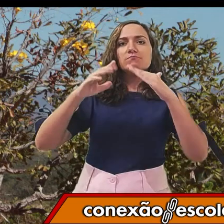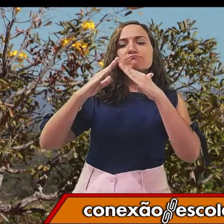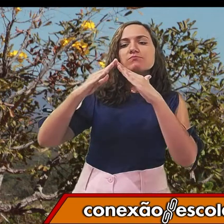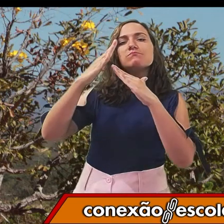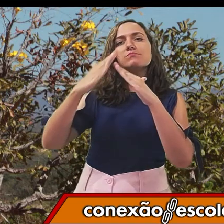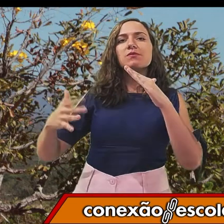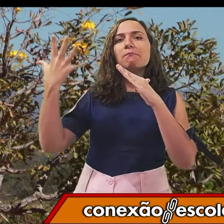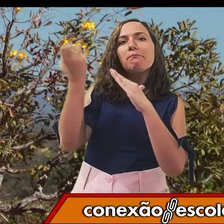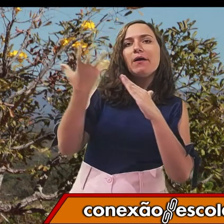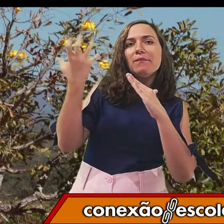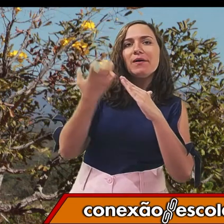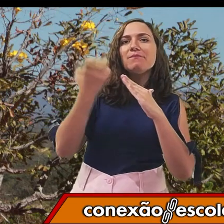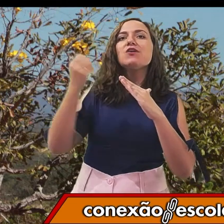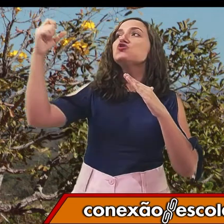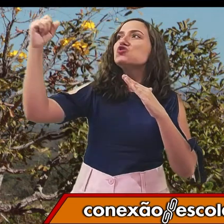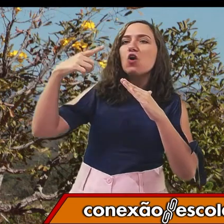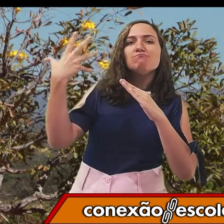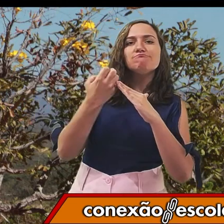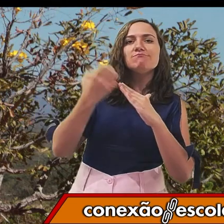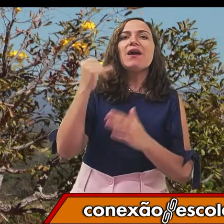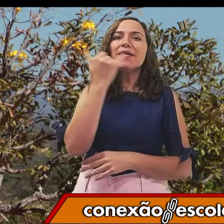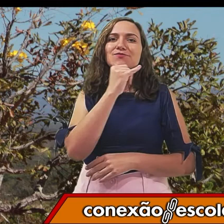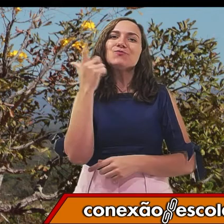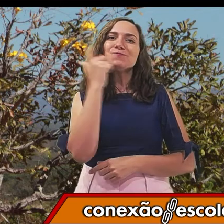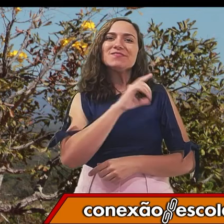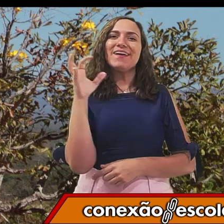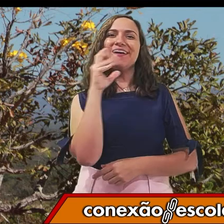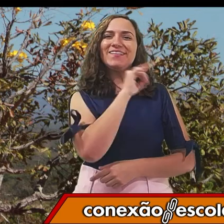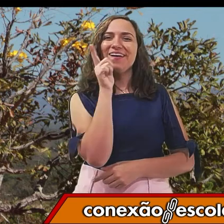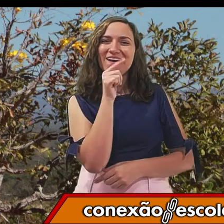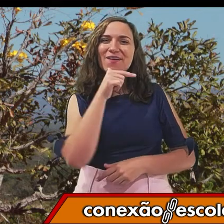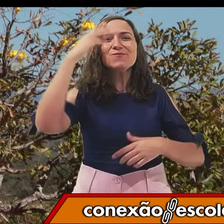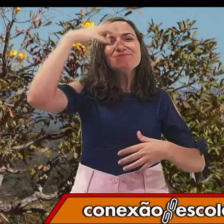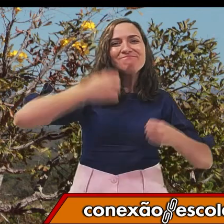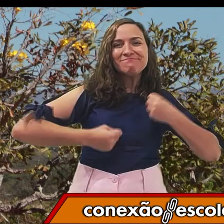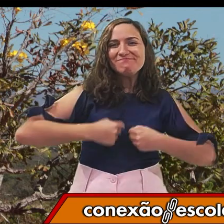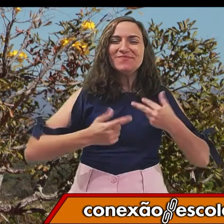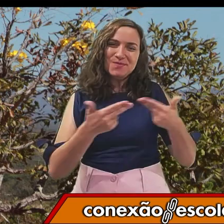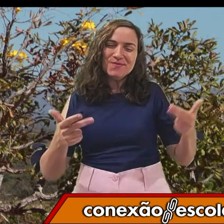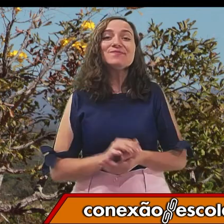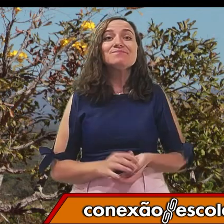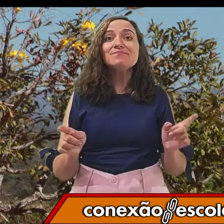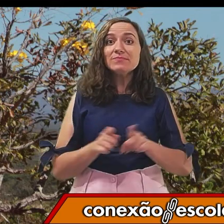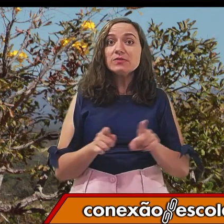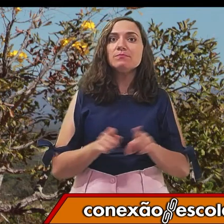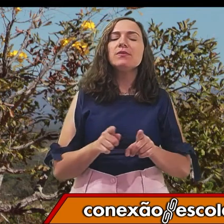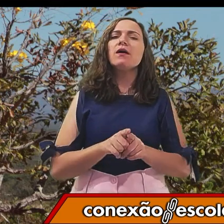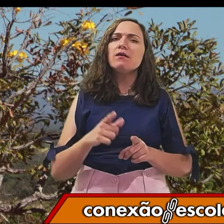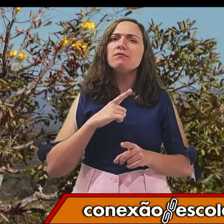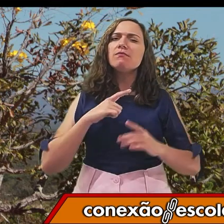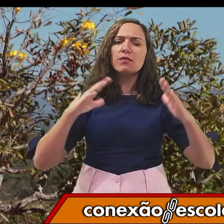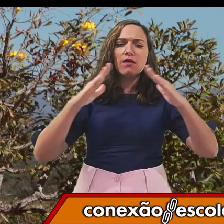no aquecimento da água. Também existem telhados feitos de materiais que absorvem menos calor que os